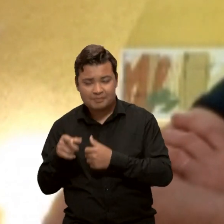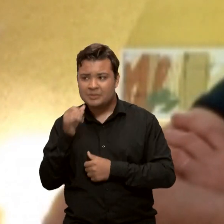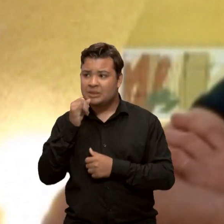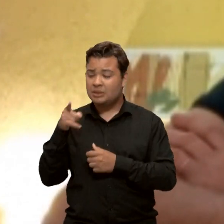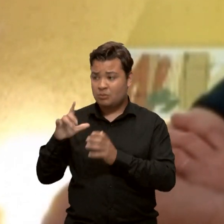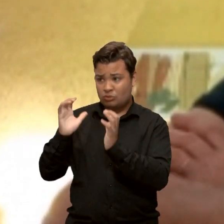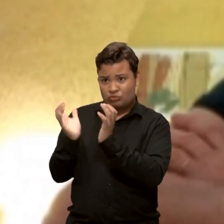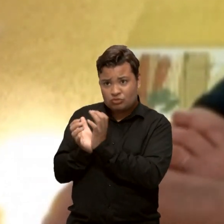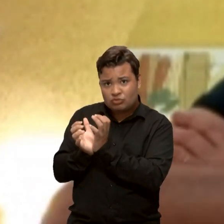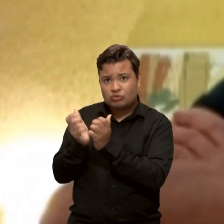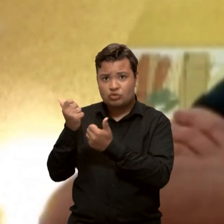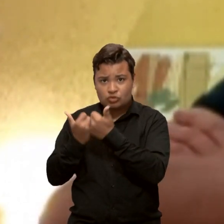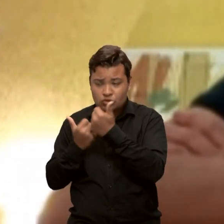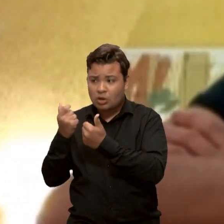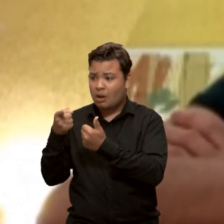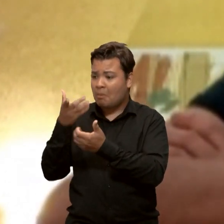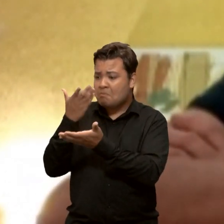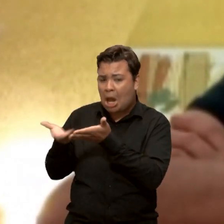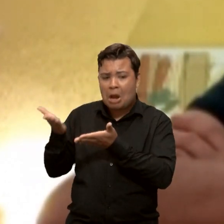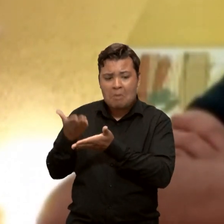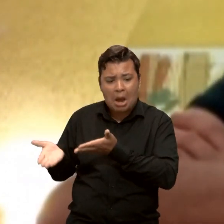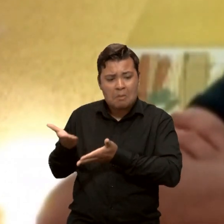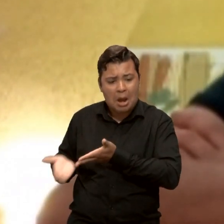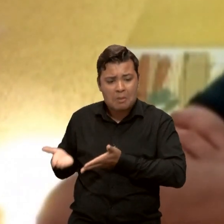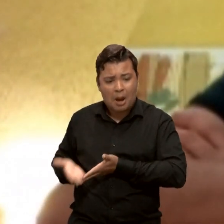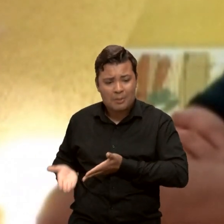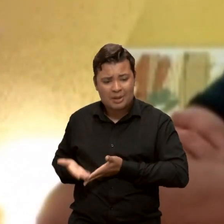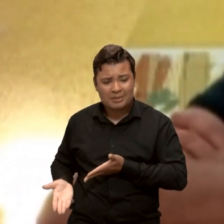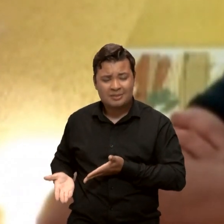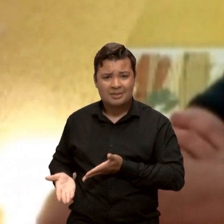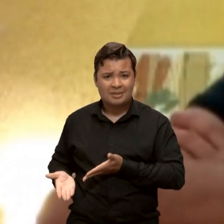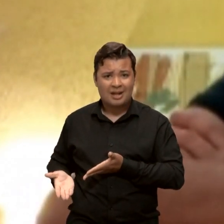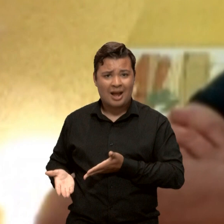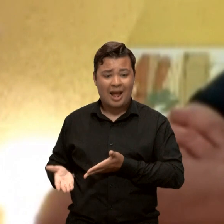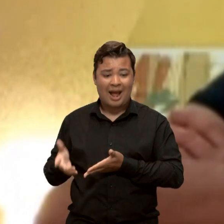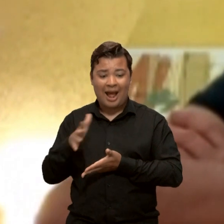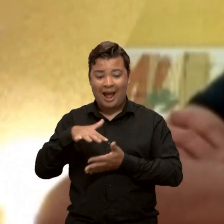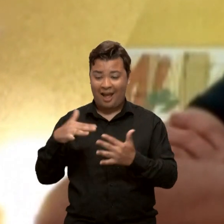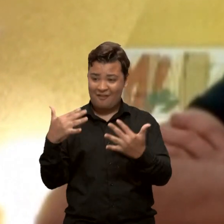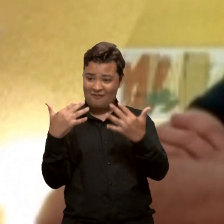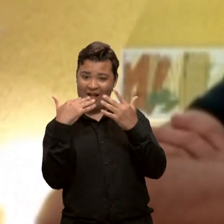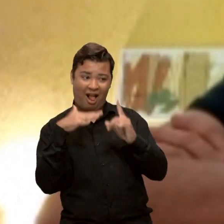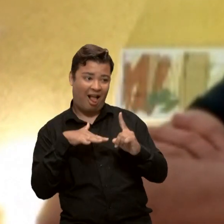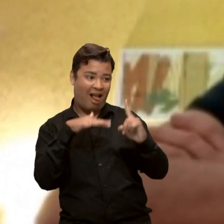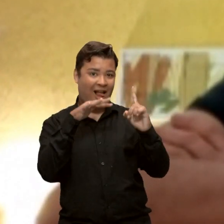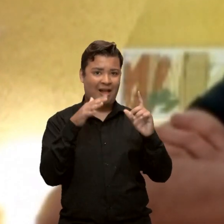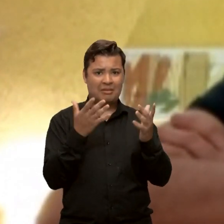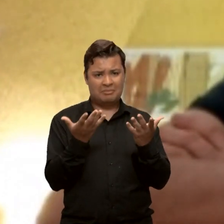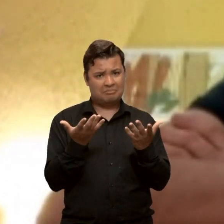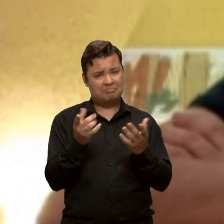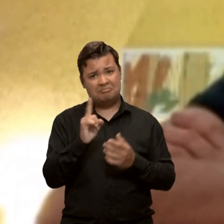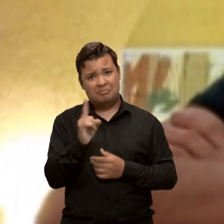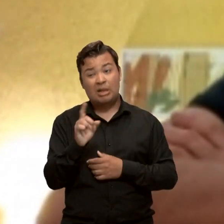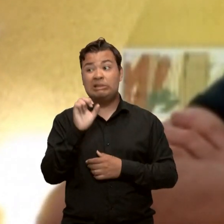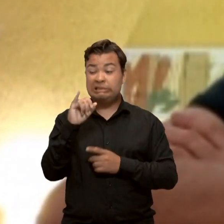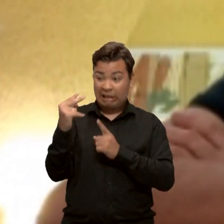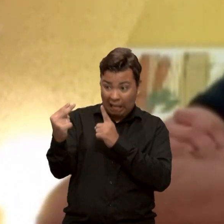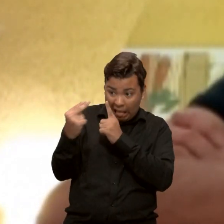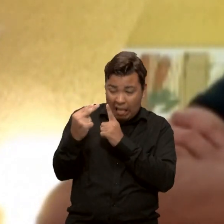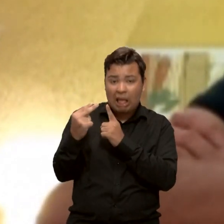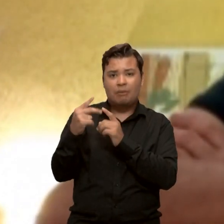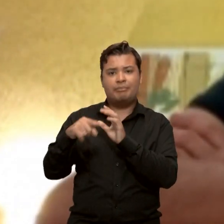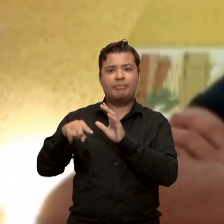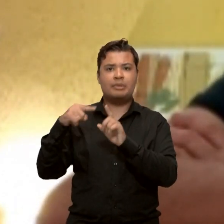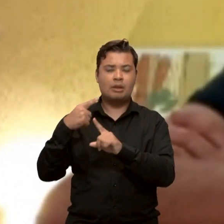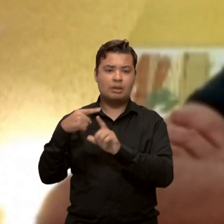perde, lógico que você não será notado ou será notado negativamente, né? Mas se você está